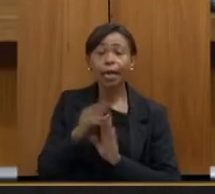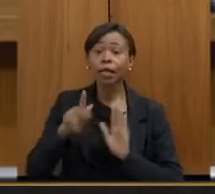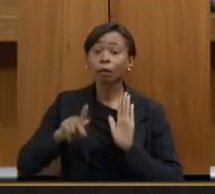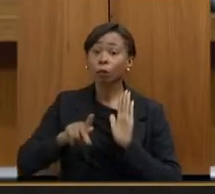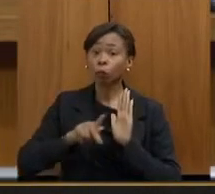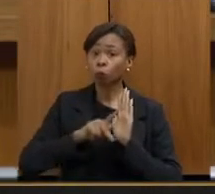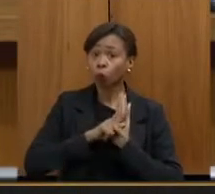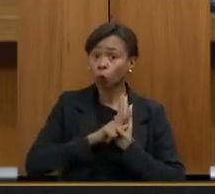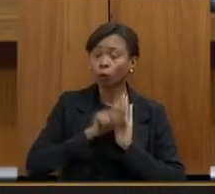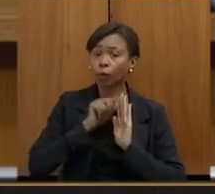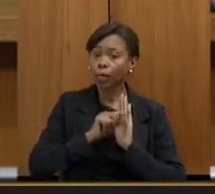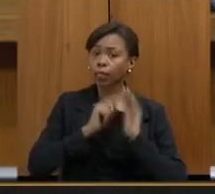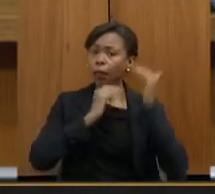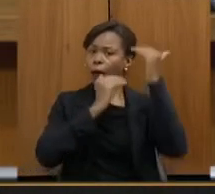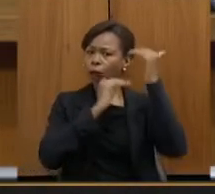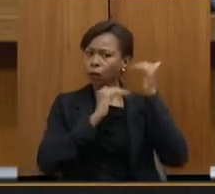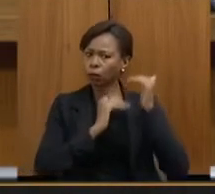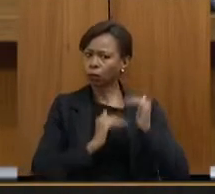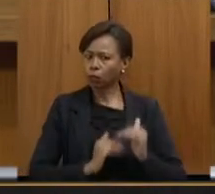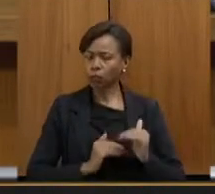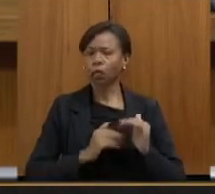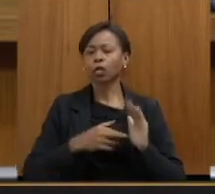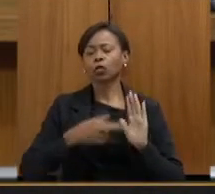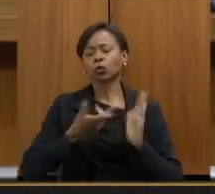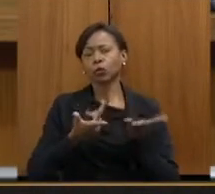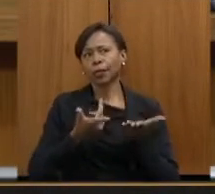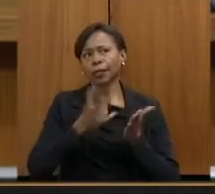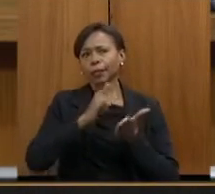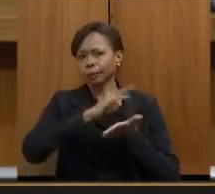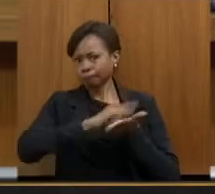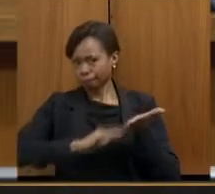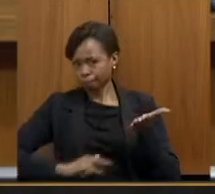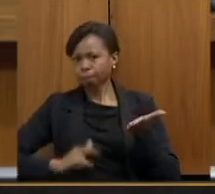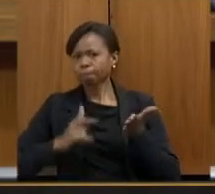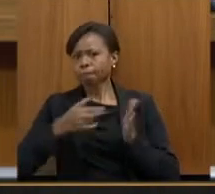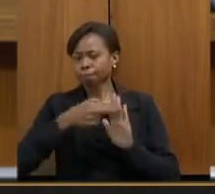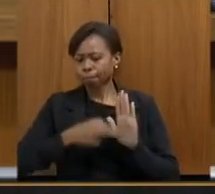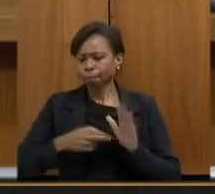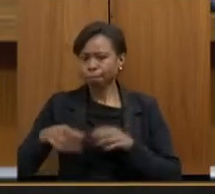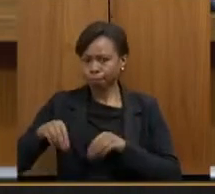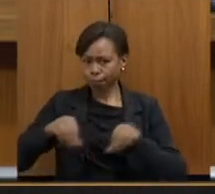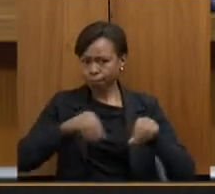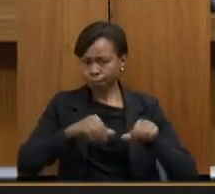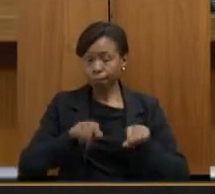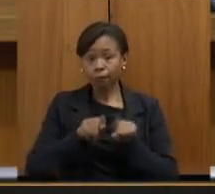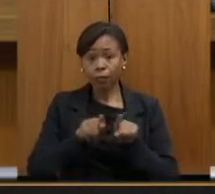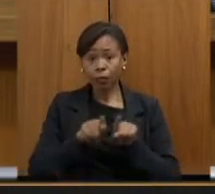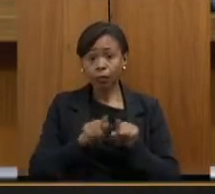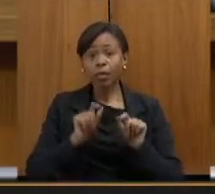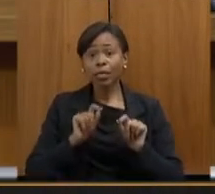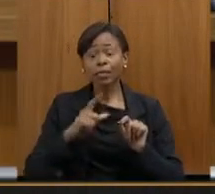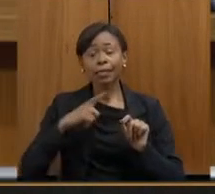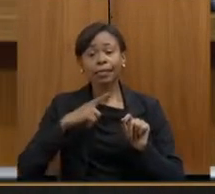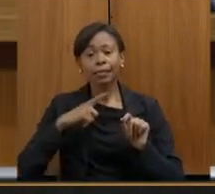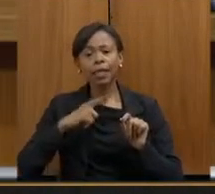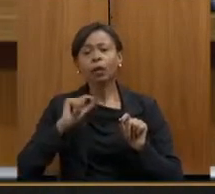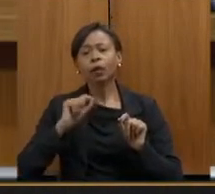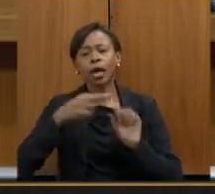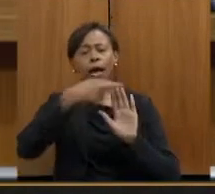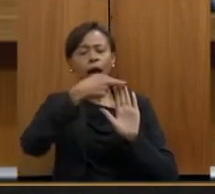fundiária, e o município, esse acompanhamento é feito também por meio de relatórios